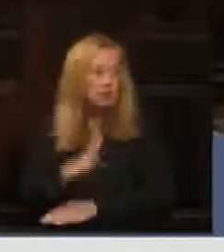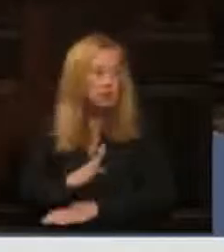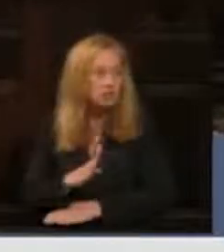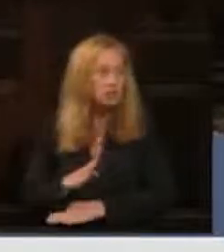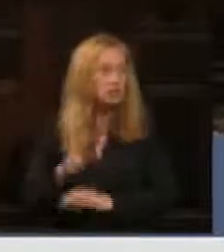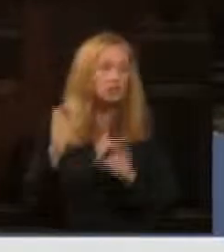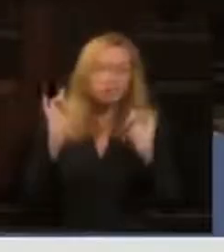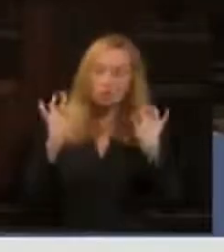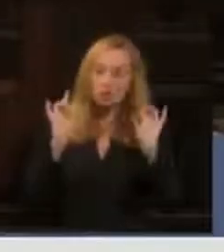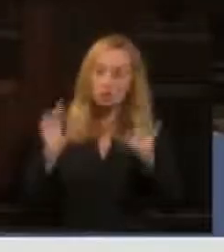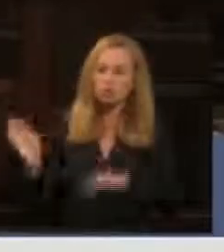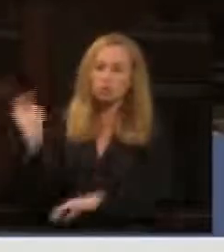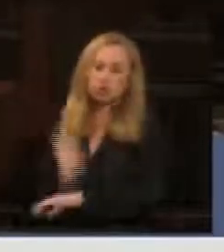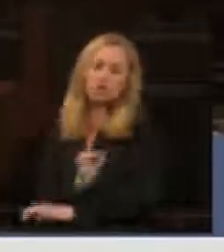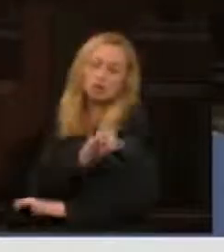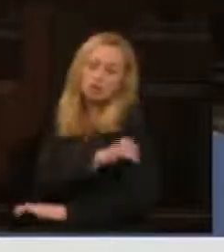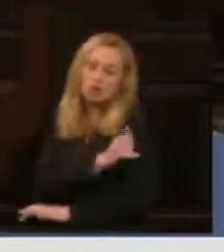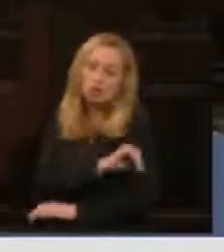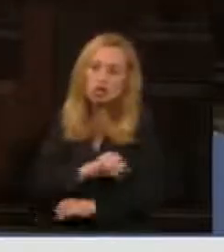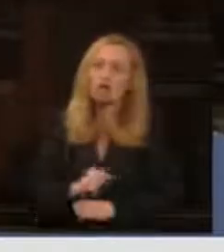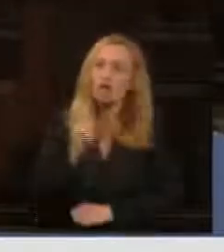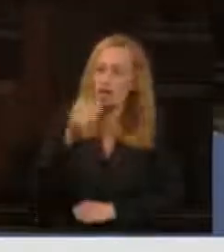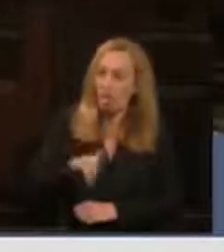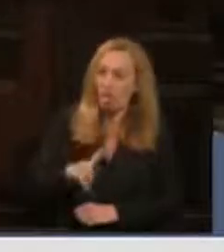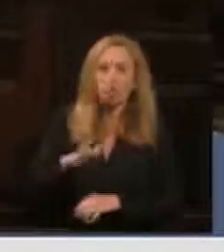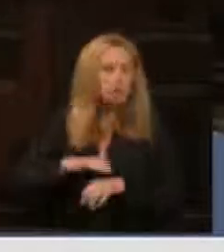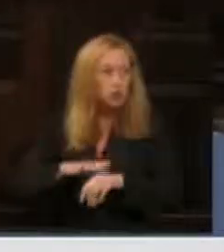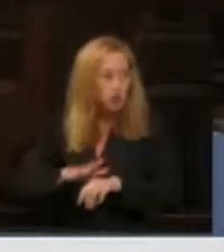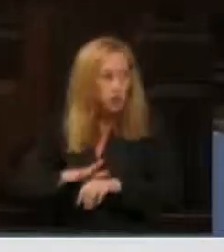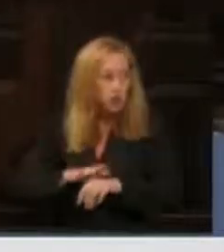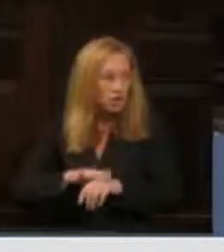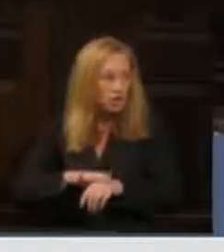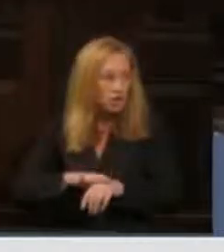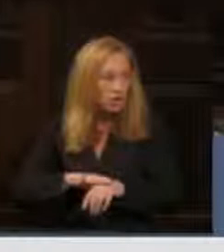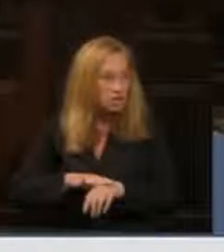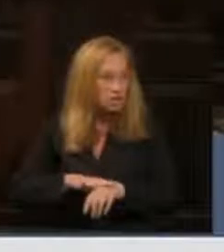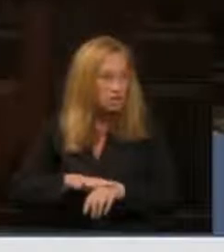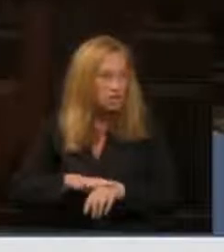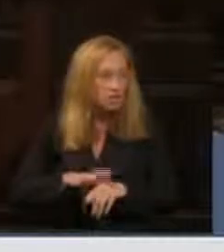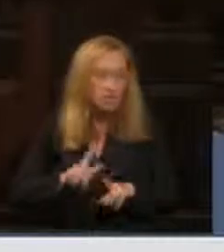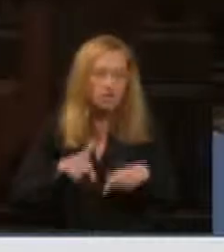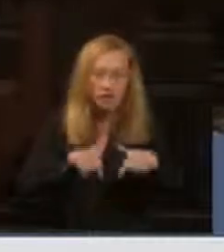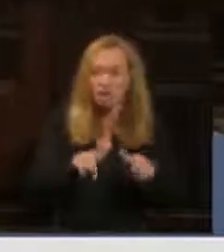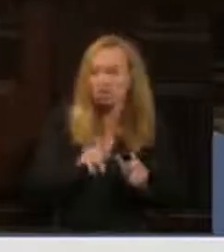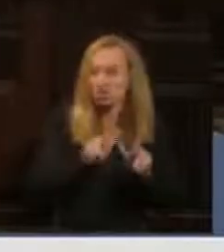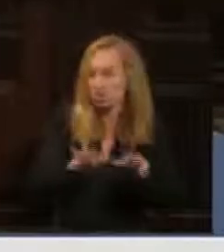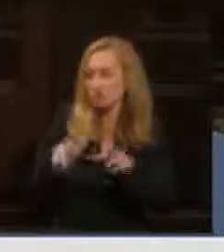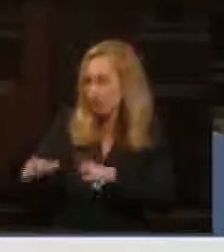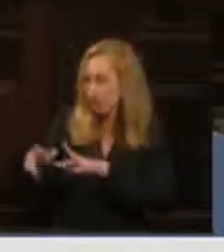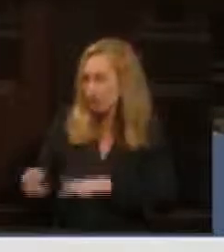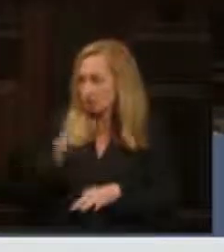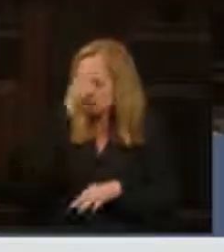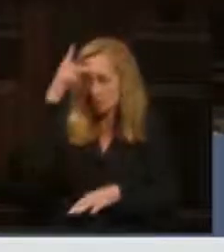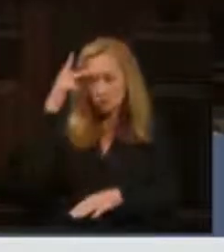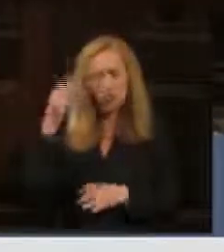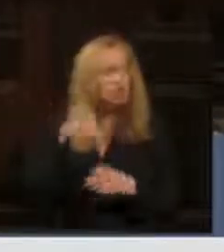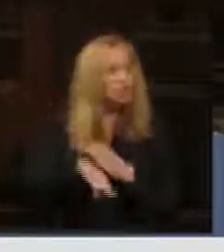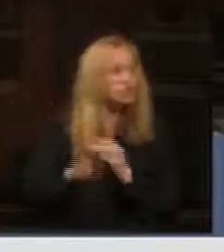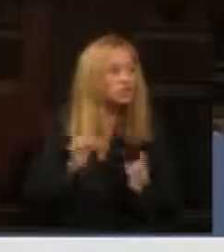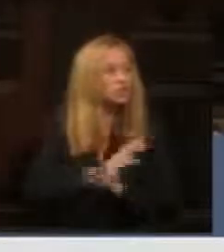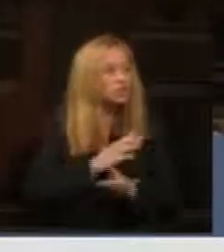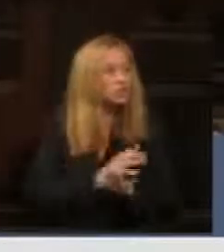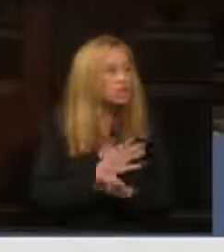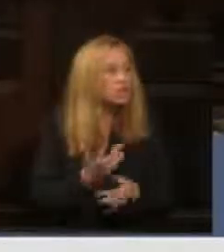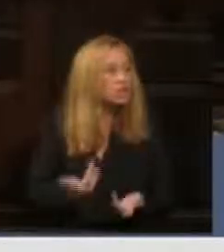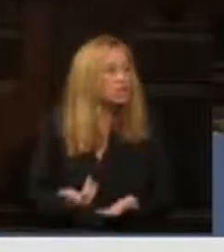do Rio de Janeiro. É uma doença que afeta diferentes setores da sociedade, mas concentrada